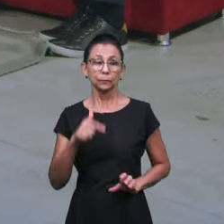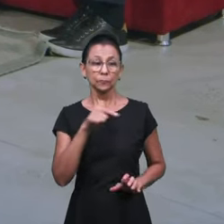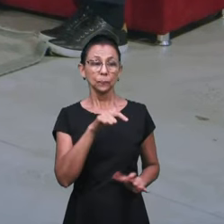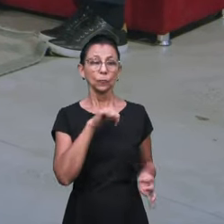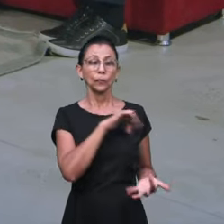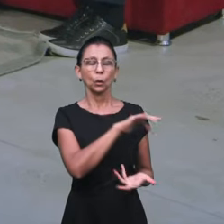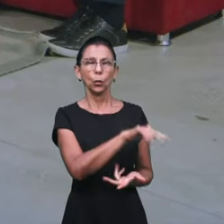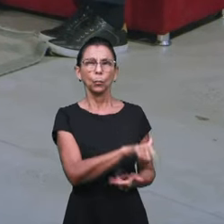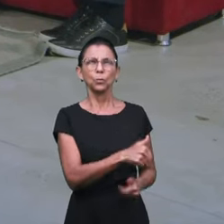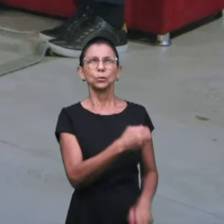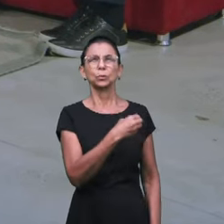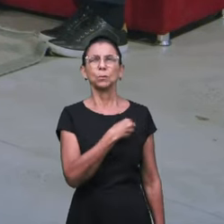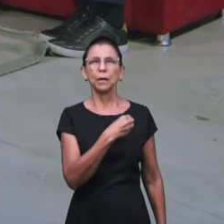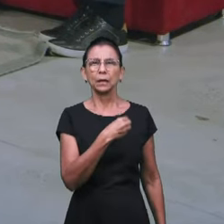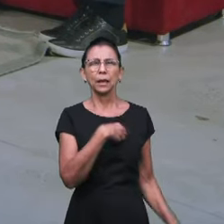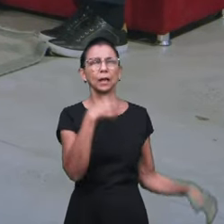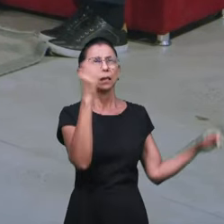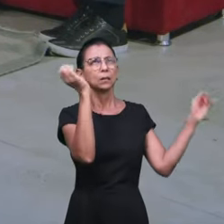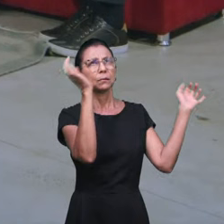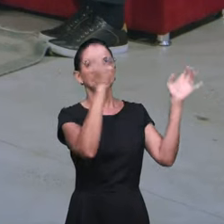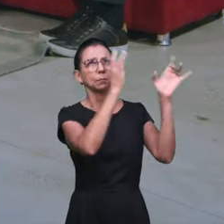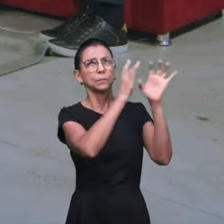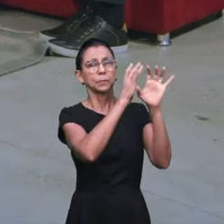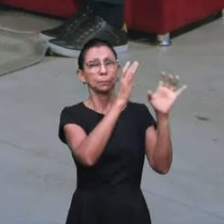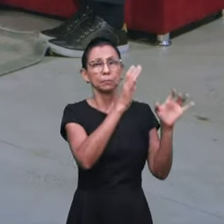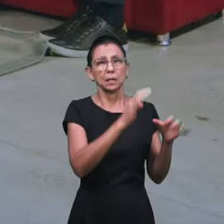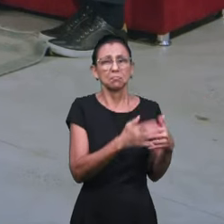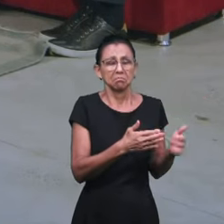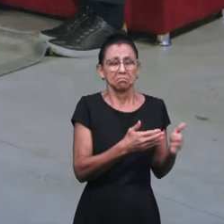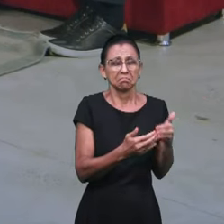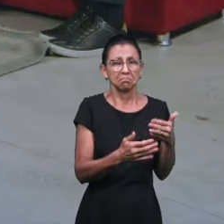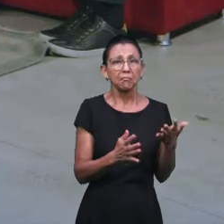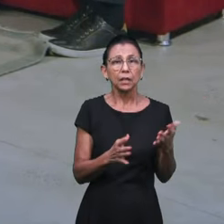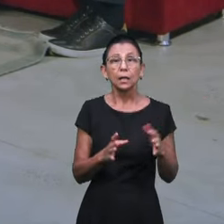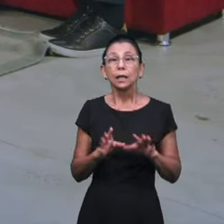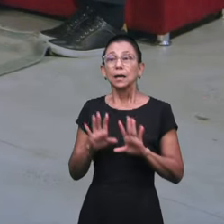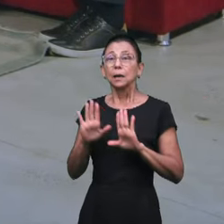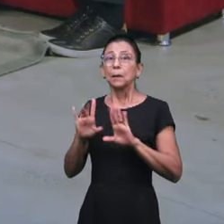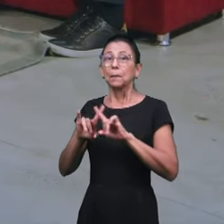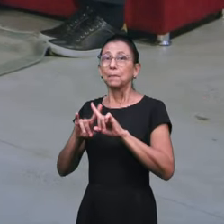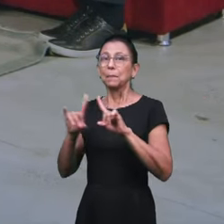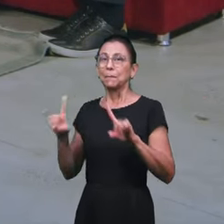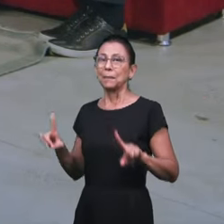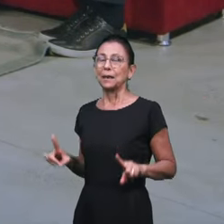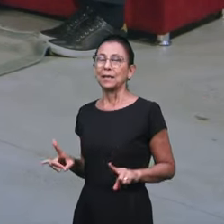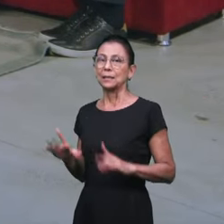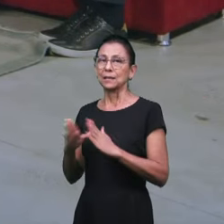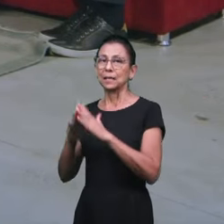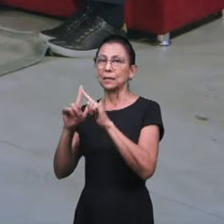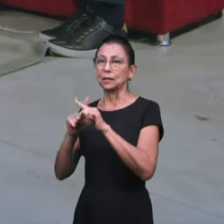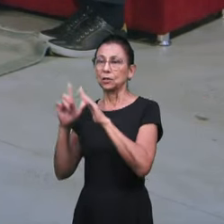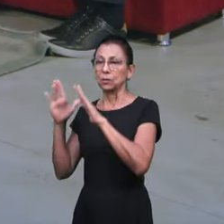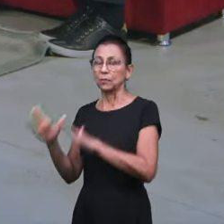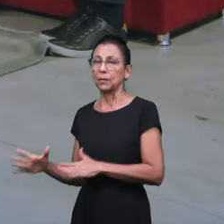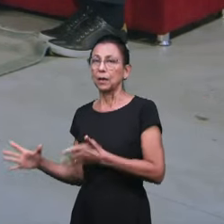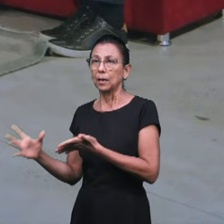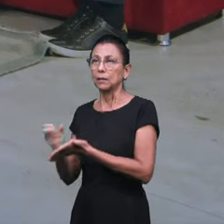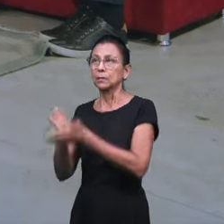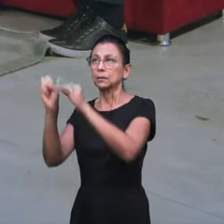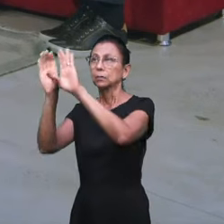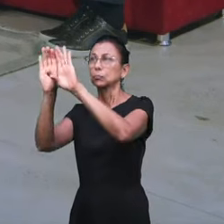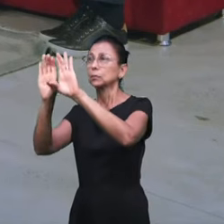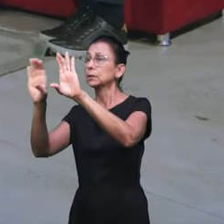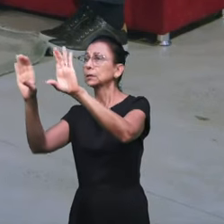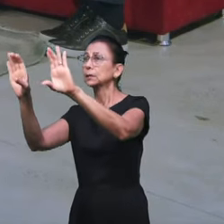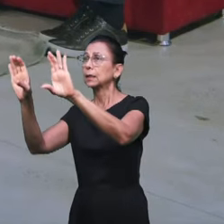passeando nas aldeias, né? Então foi uma coisa maravilhosa, que é aquilo que nós estamos estudando. Então o